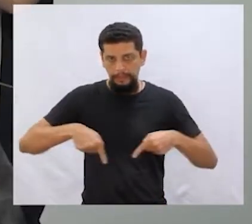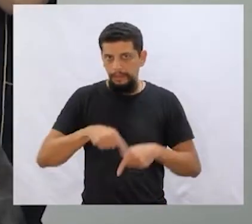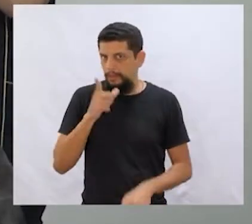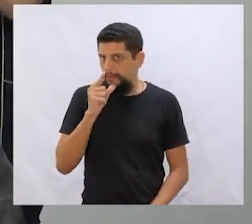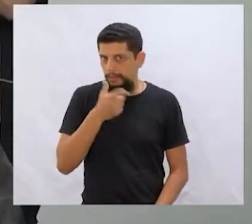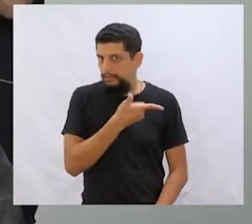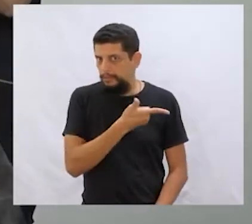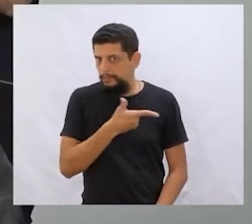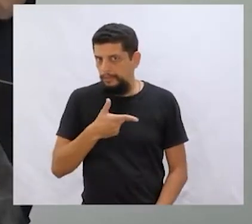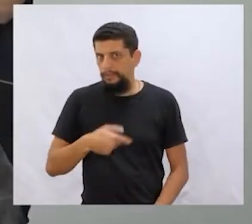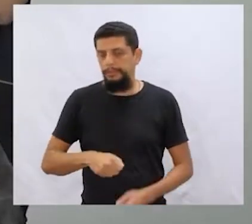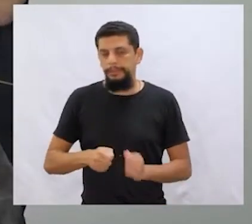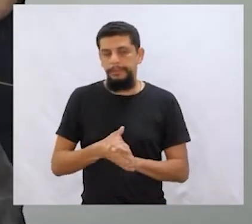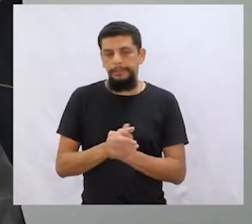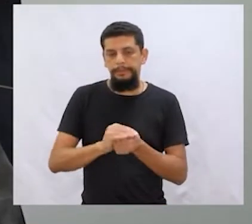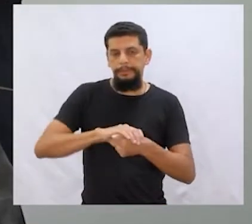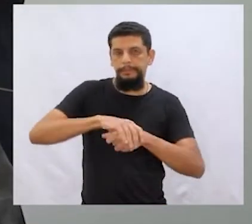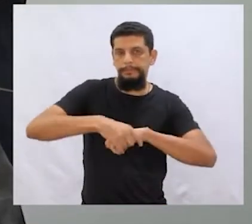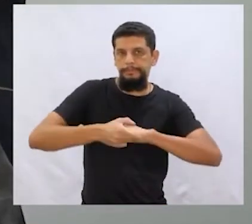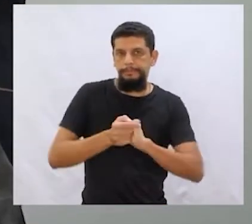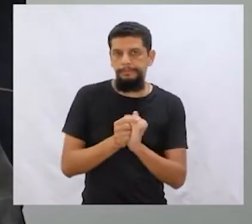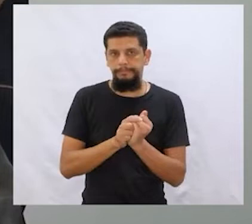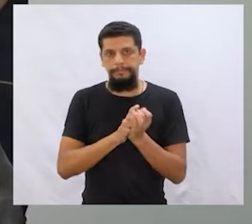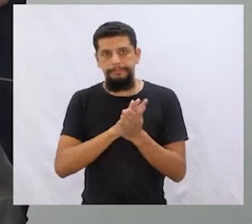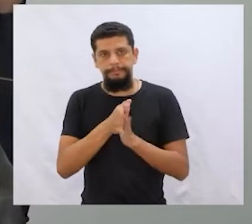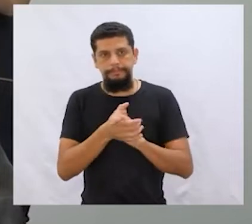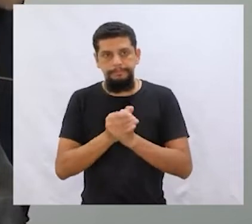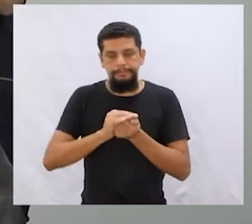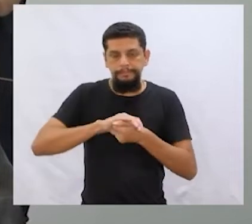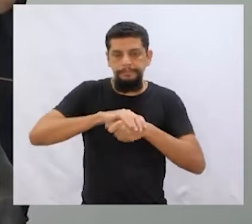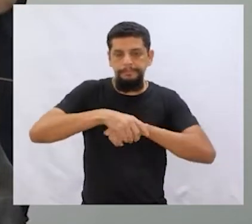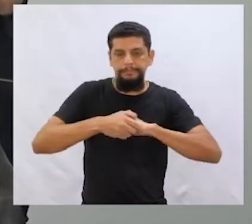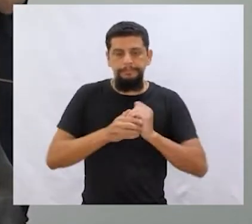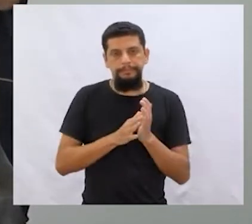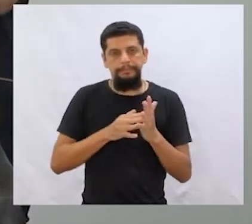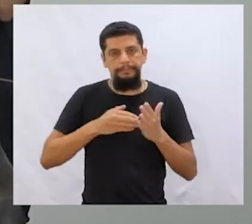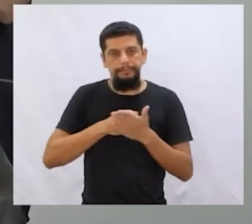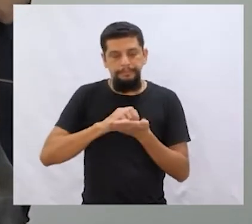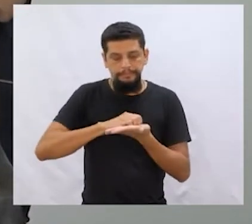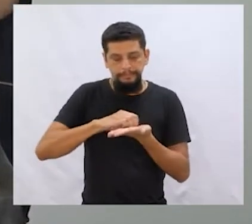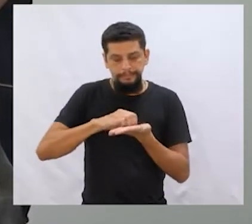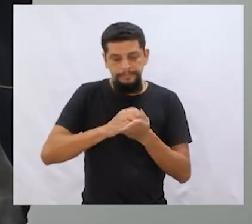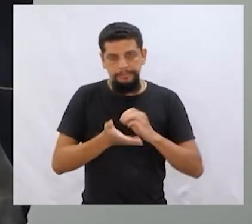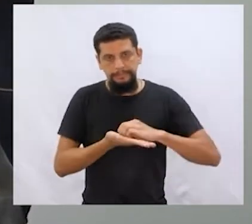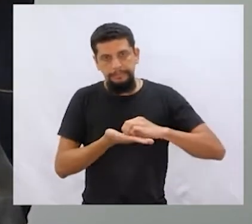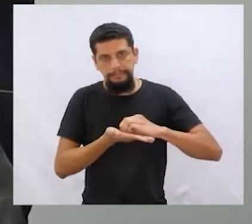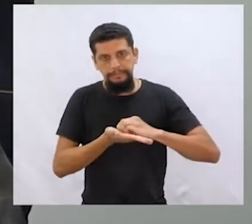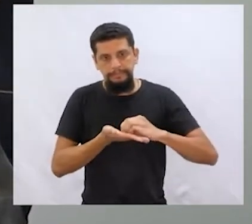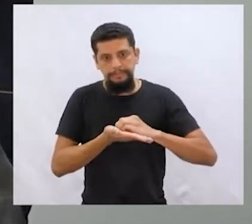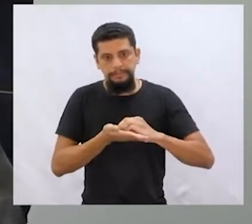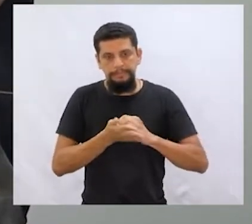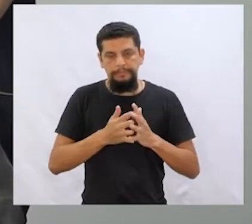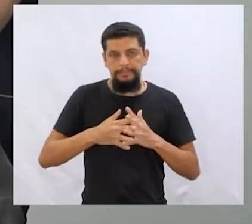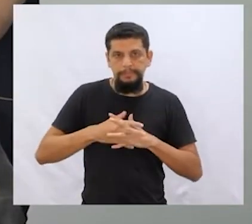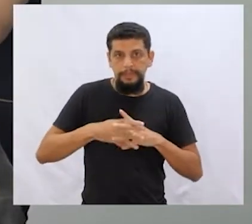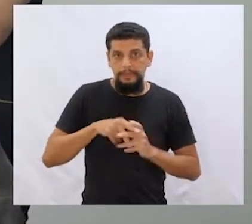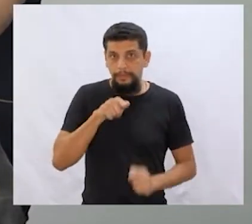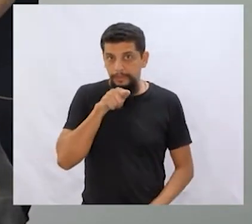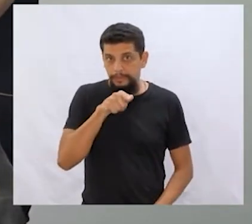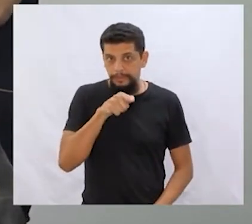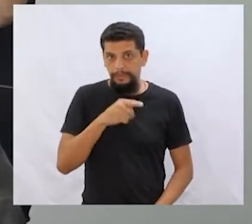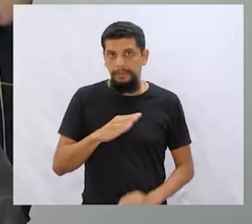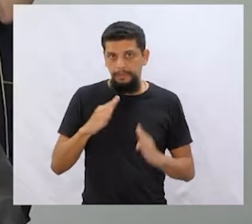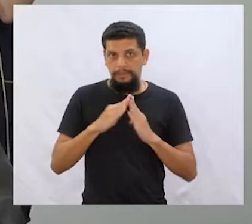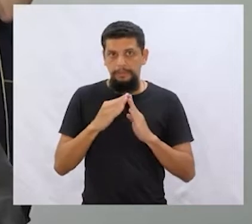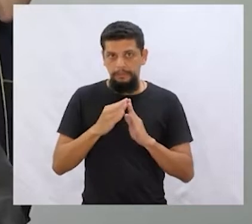sabão. Temos que higienizar bem as nossas mãos. Bem limpinha, né? Como se tivesse lavado. Mas eles que Isso. estão lá em